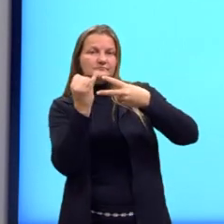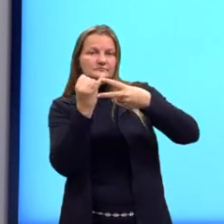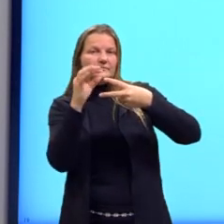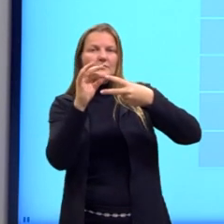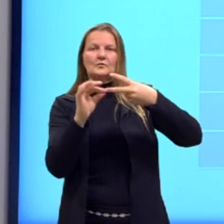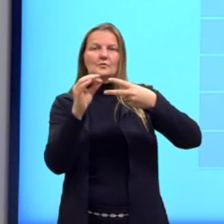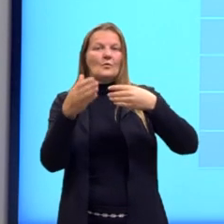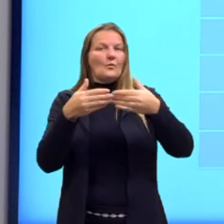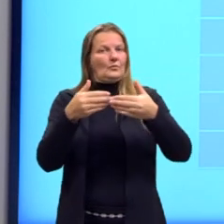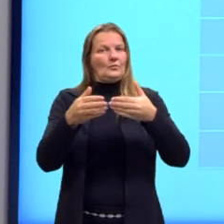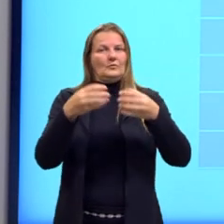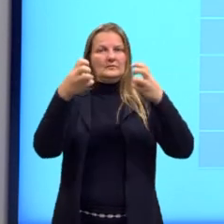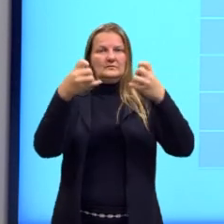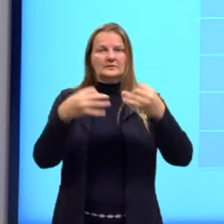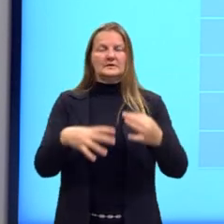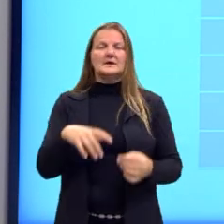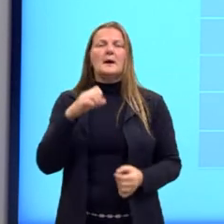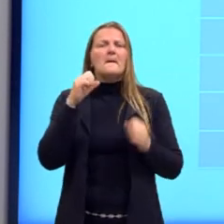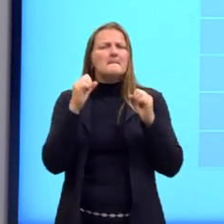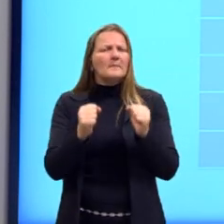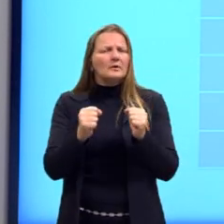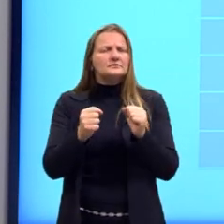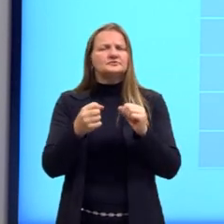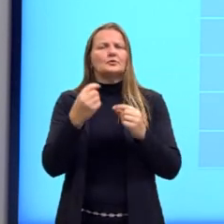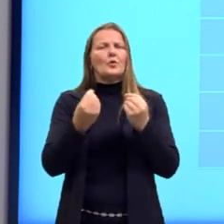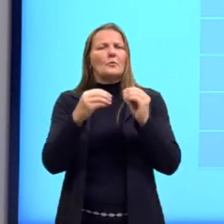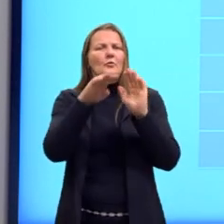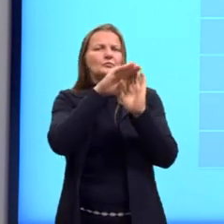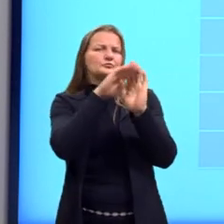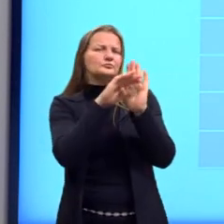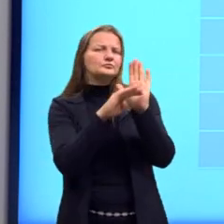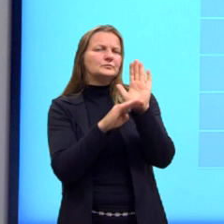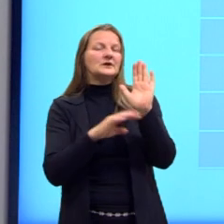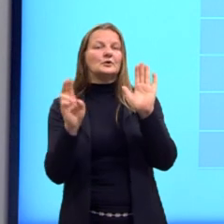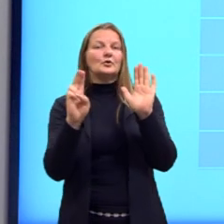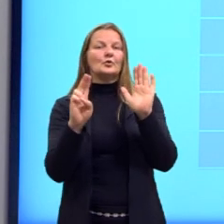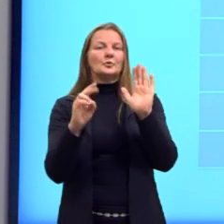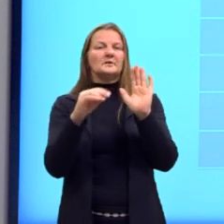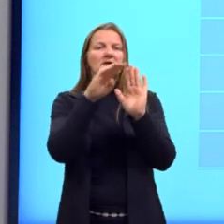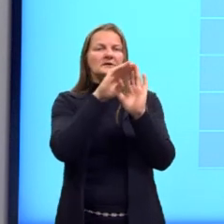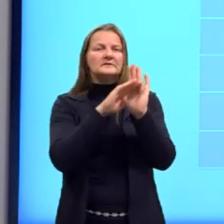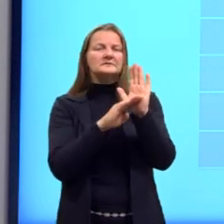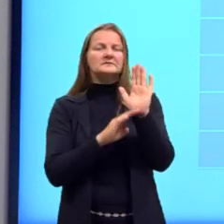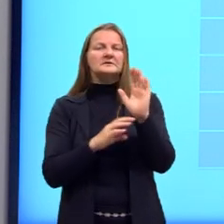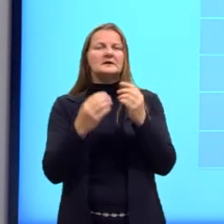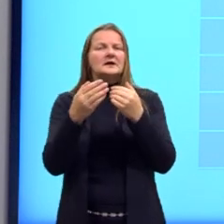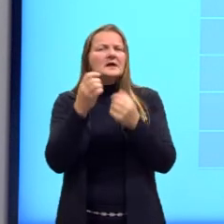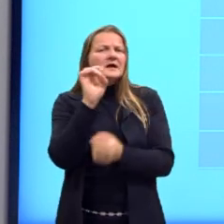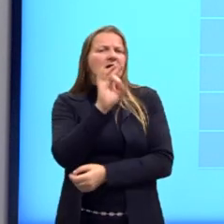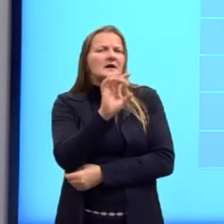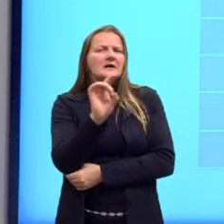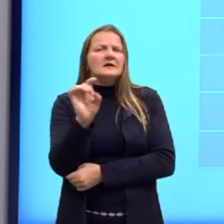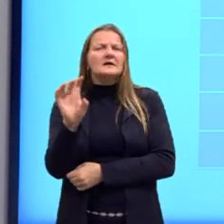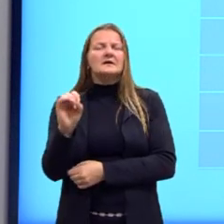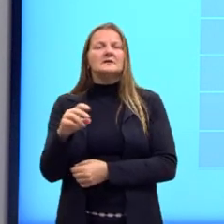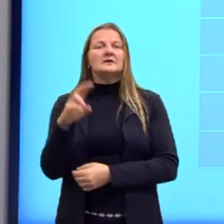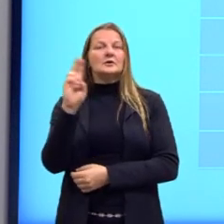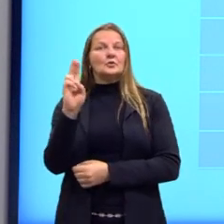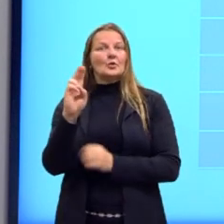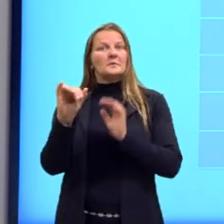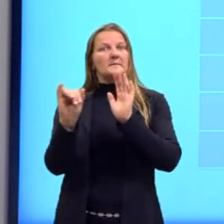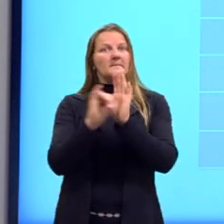qualquer nós podemos ainda dá nomes né esses polígonos que nós chamamos de